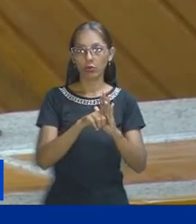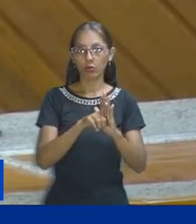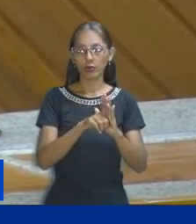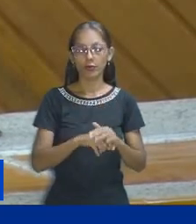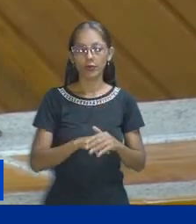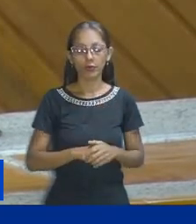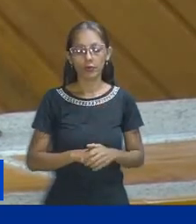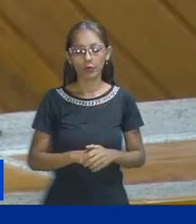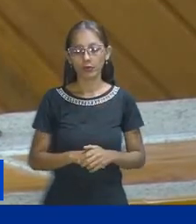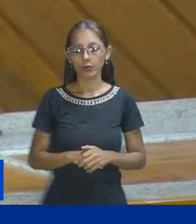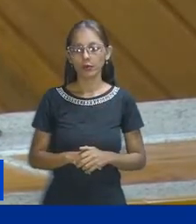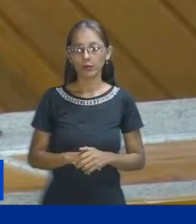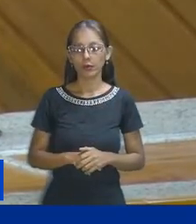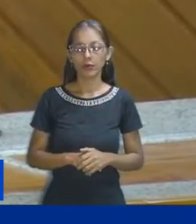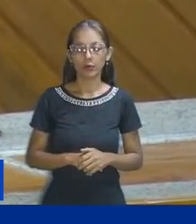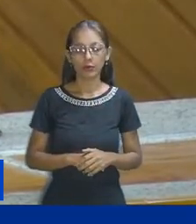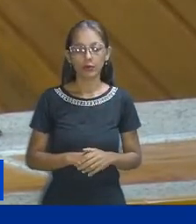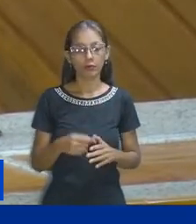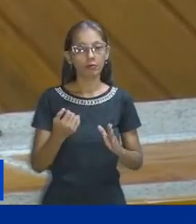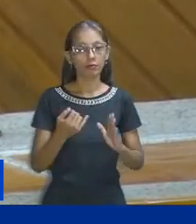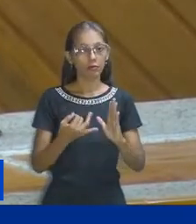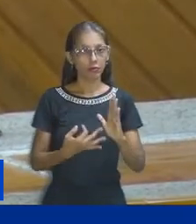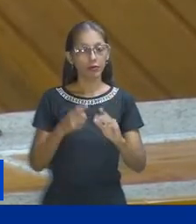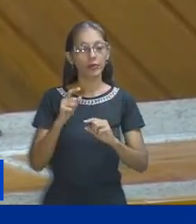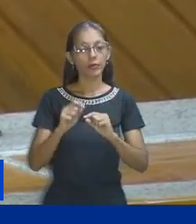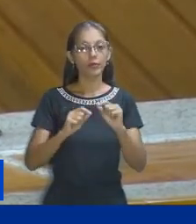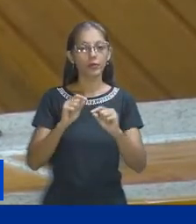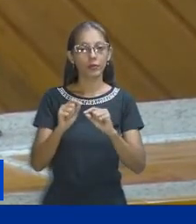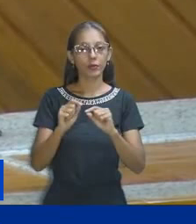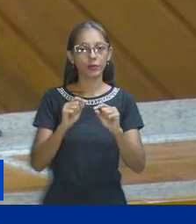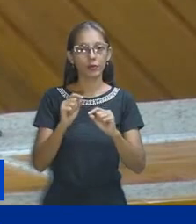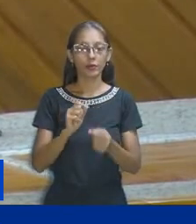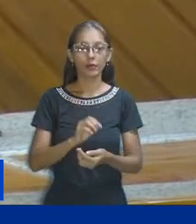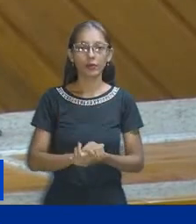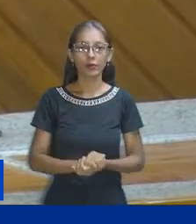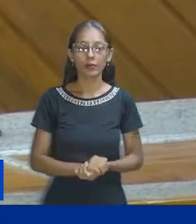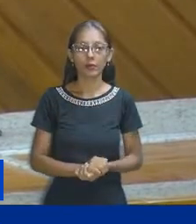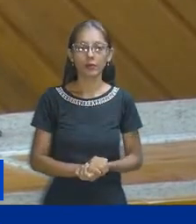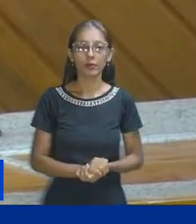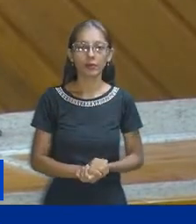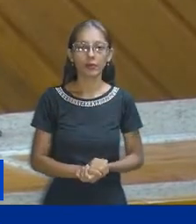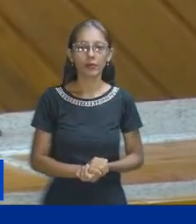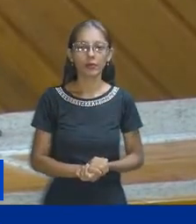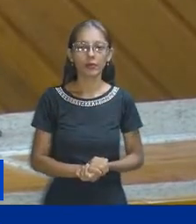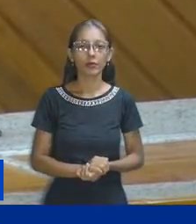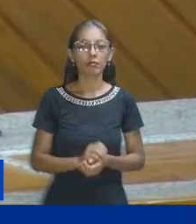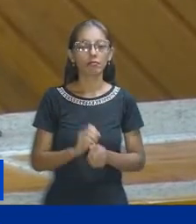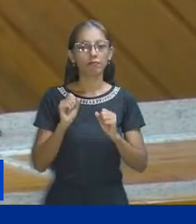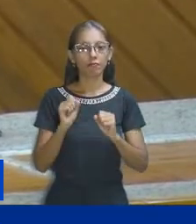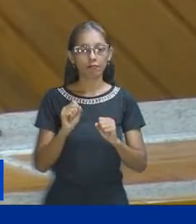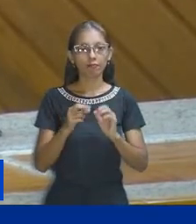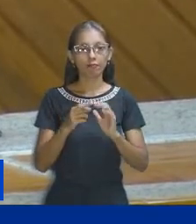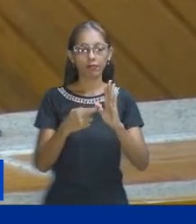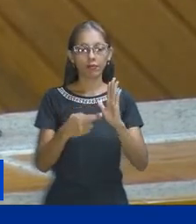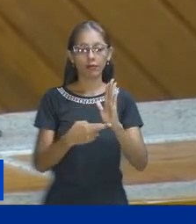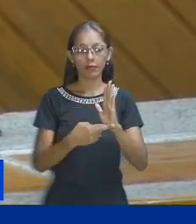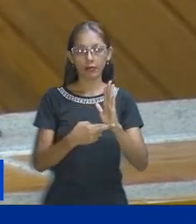que a gente pode, o juízo, né, pode utilizar as regras da experiência